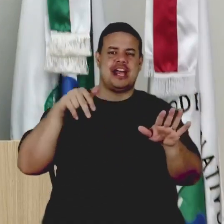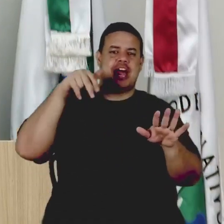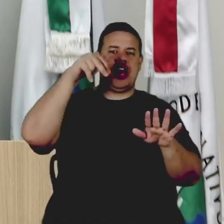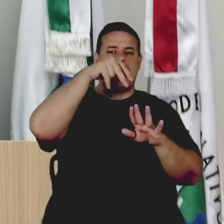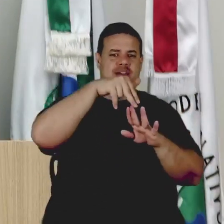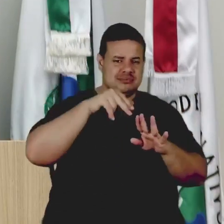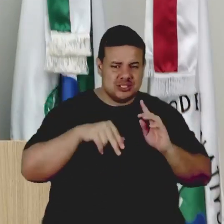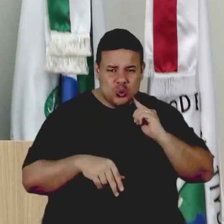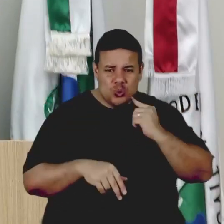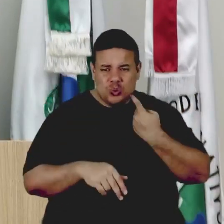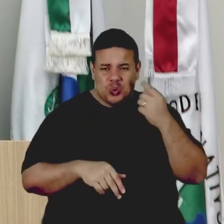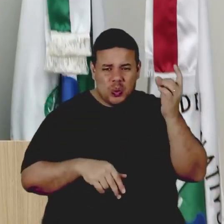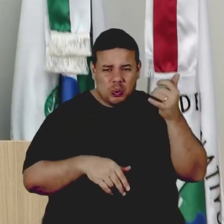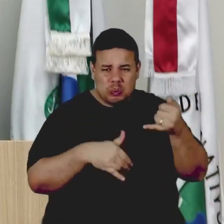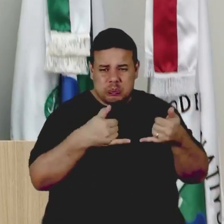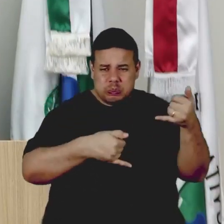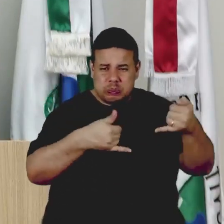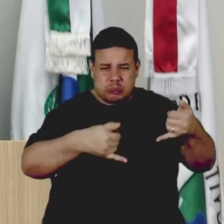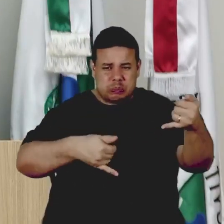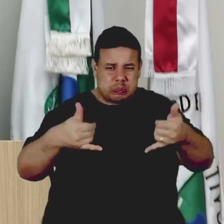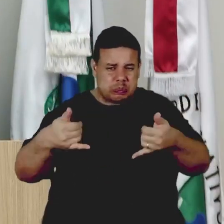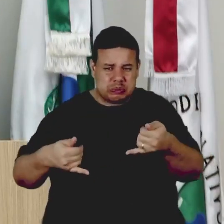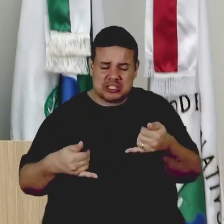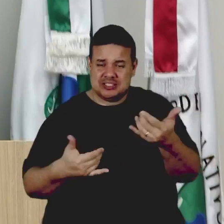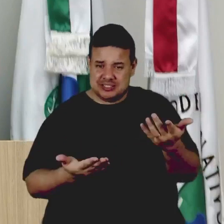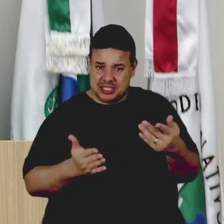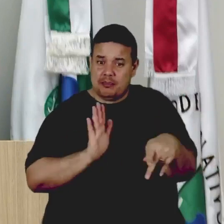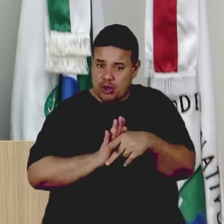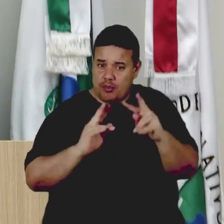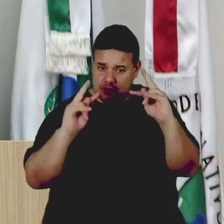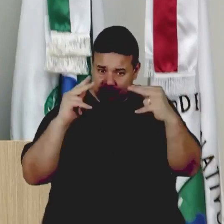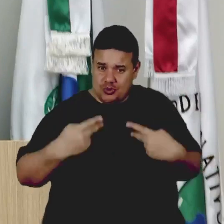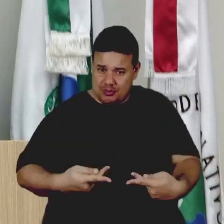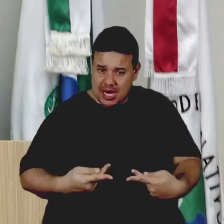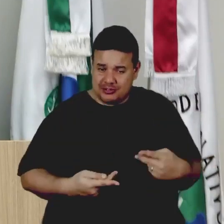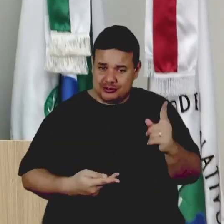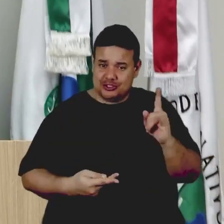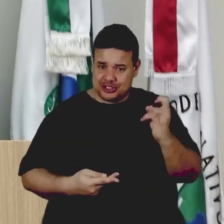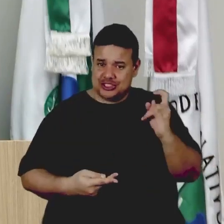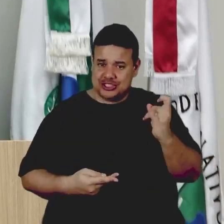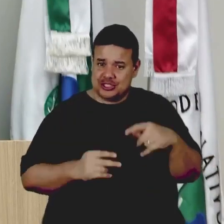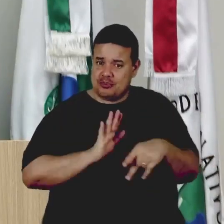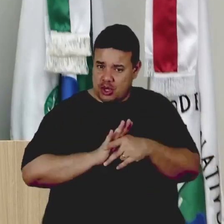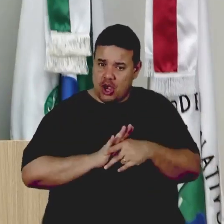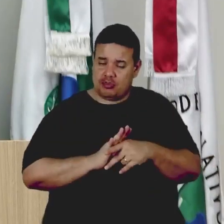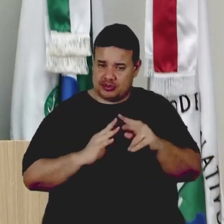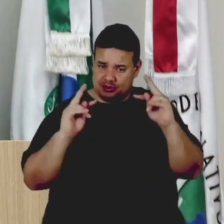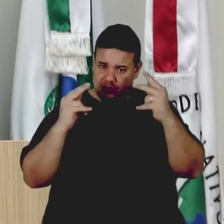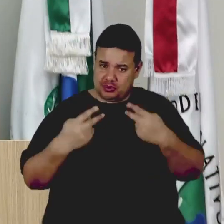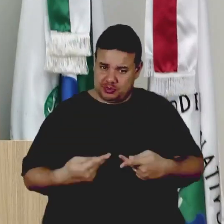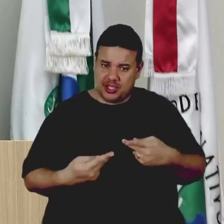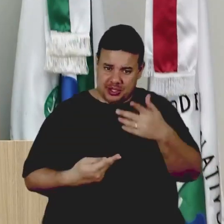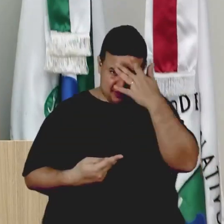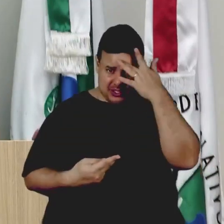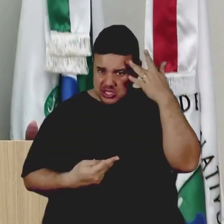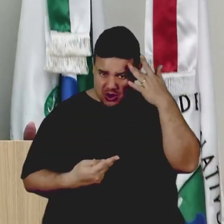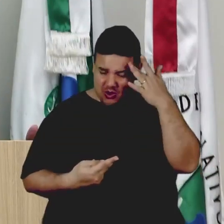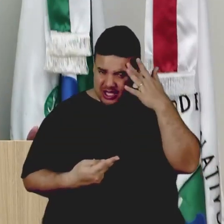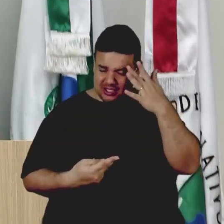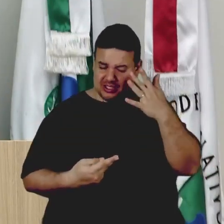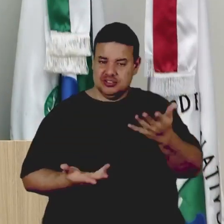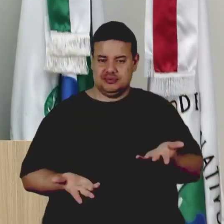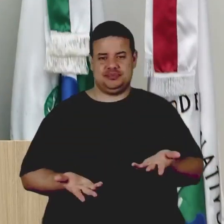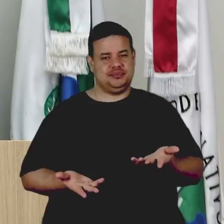sujo. Sujo com fezes humanas e urina também de humano. Então, desde então, aquela obra